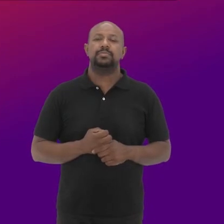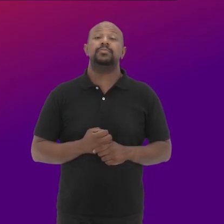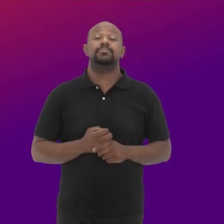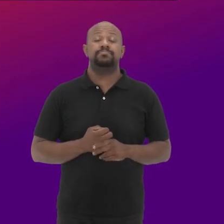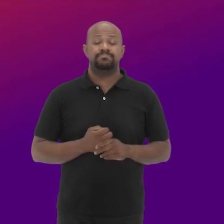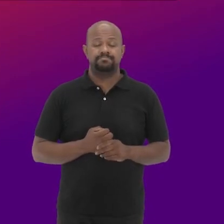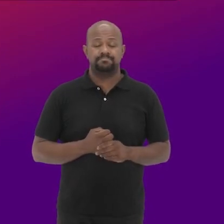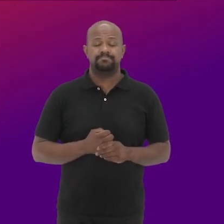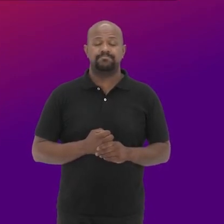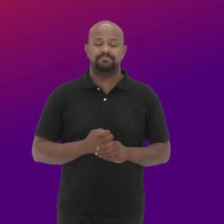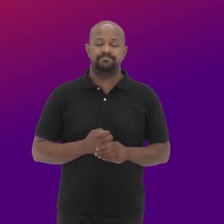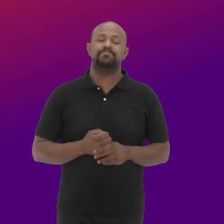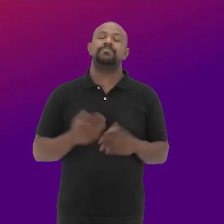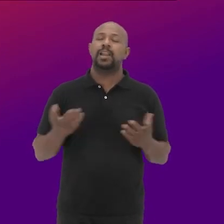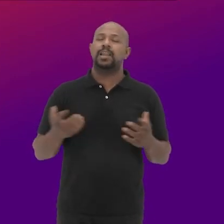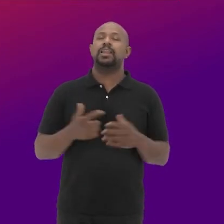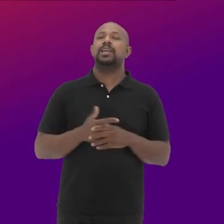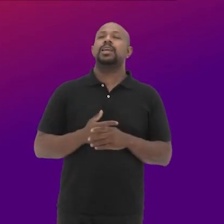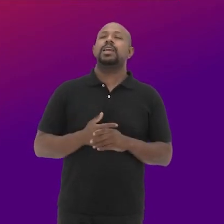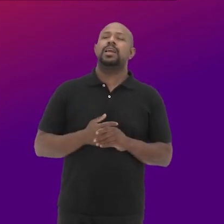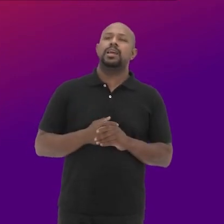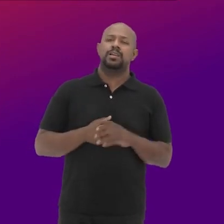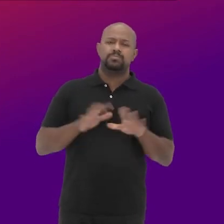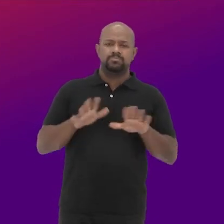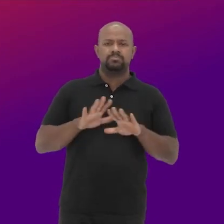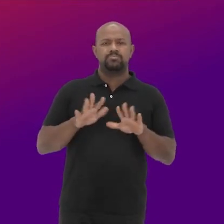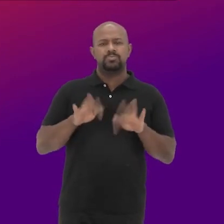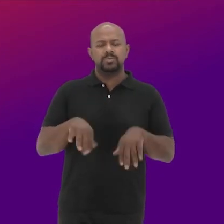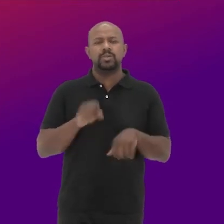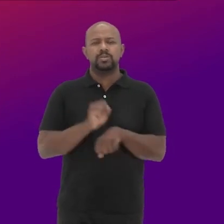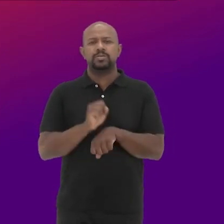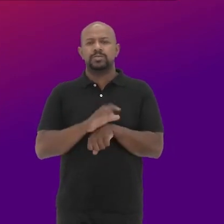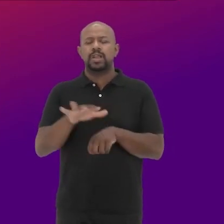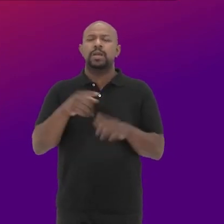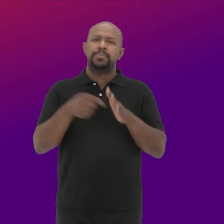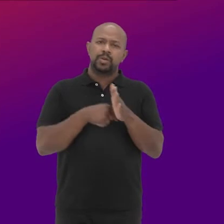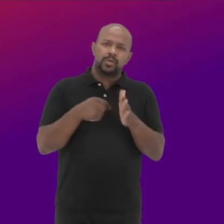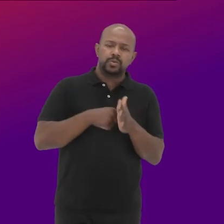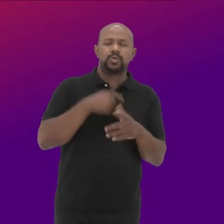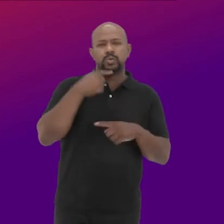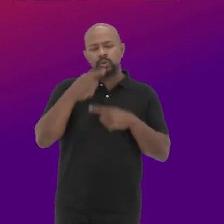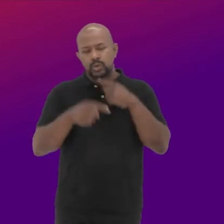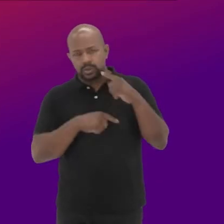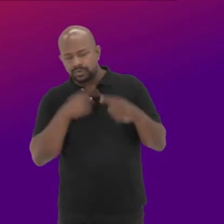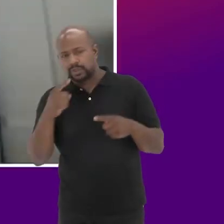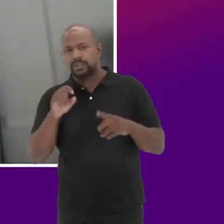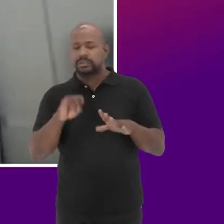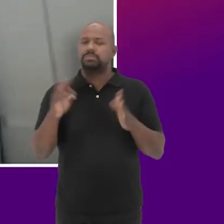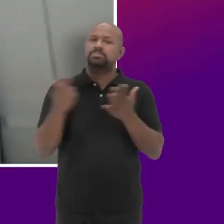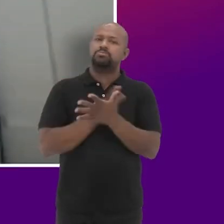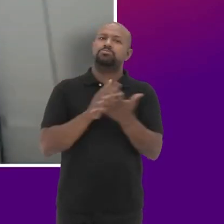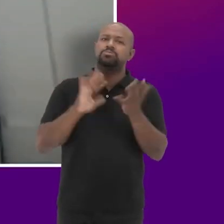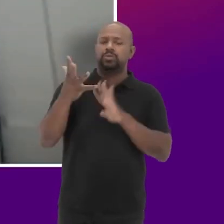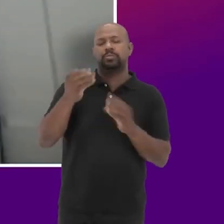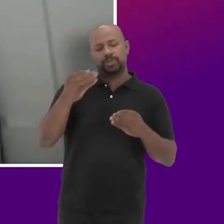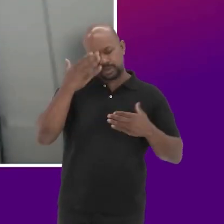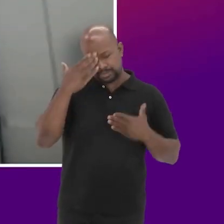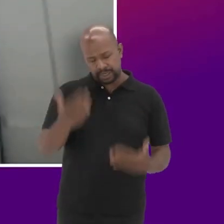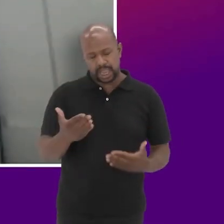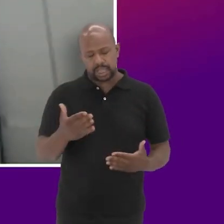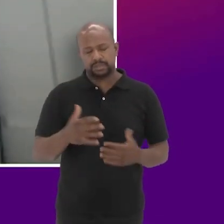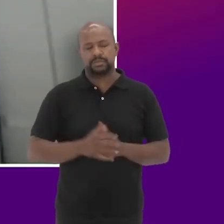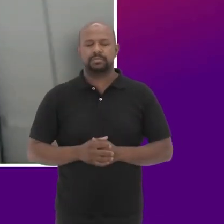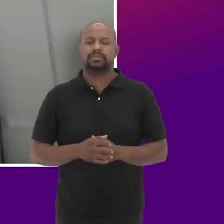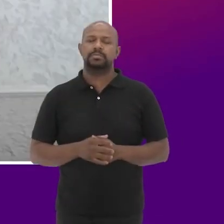Bom, aqui eu finalizo a apresentação, fico com perguntas e dúvidas que venham a surgir. Muito